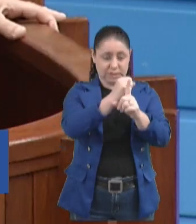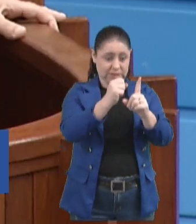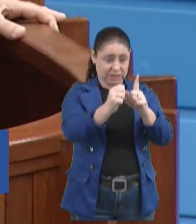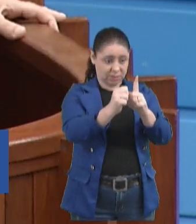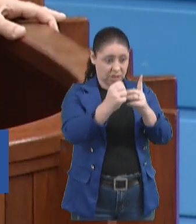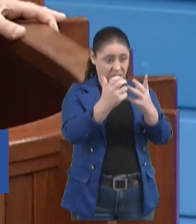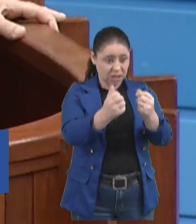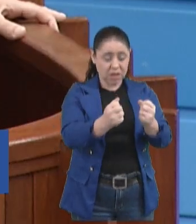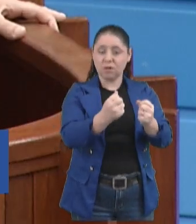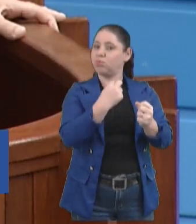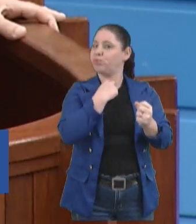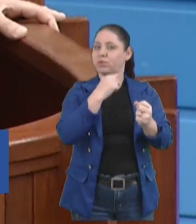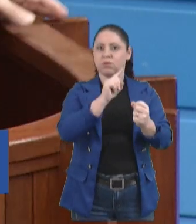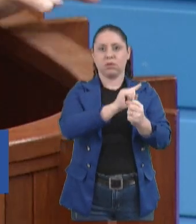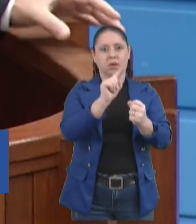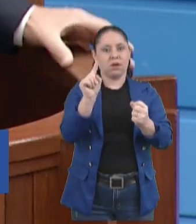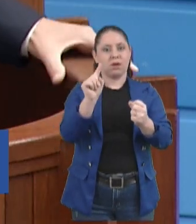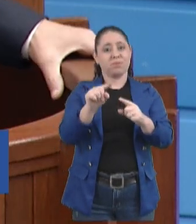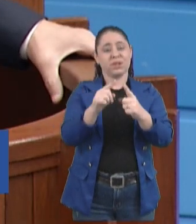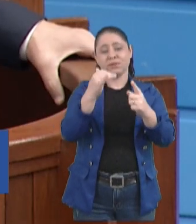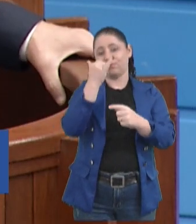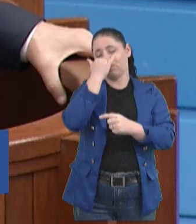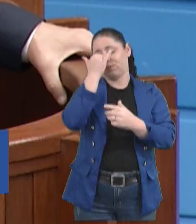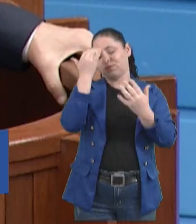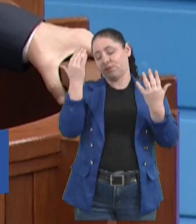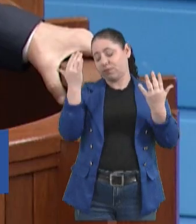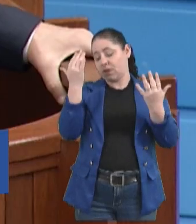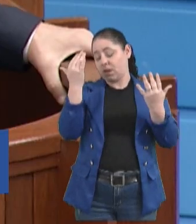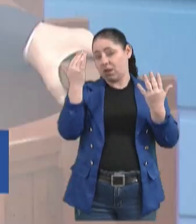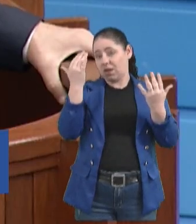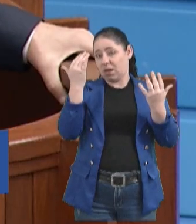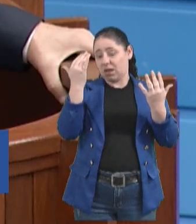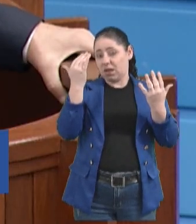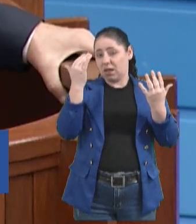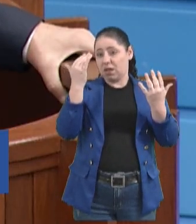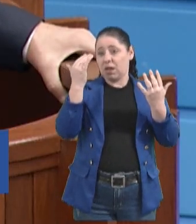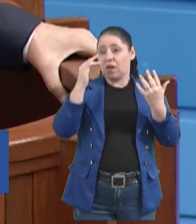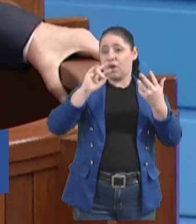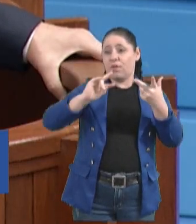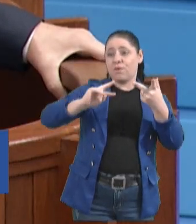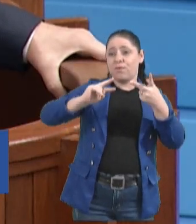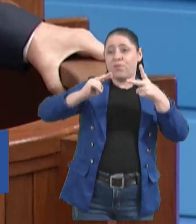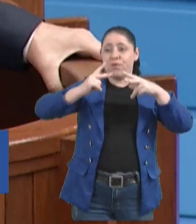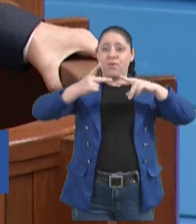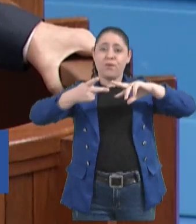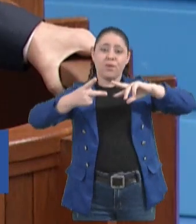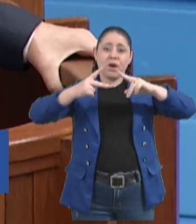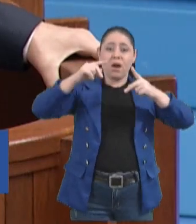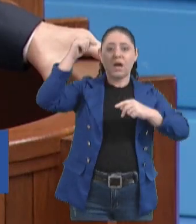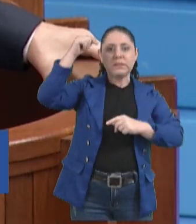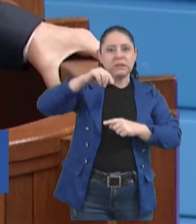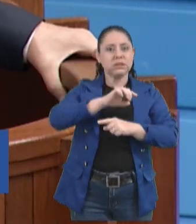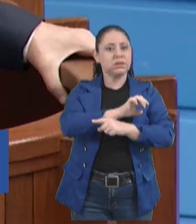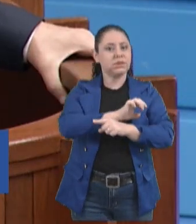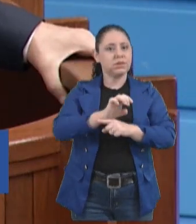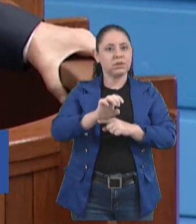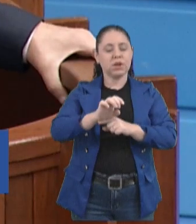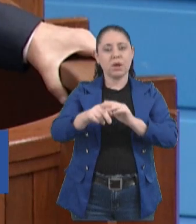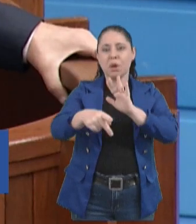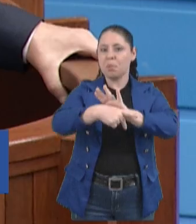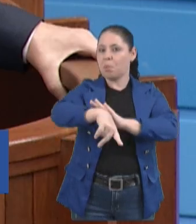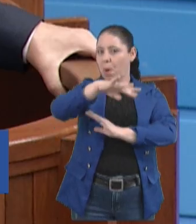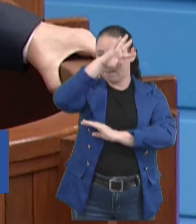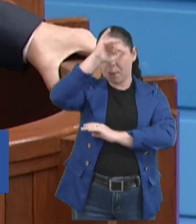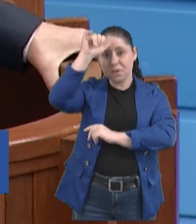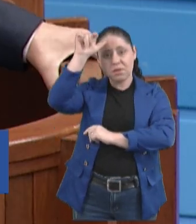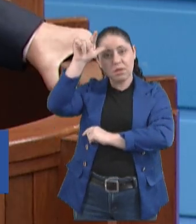de forma alguma. Mas, infelizmente, vez ou outra, aqui no nosso estado de Mato Grosso